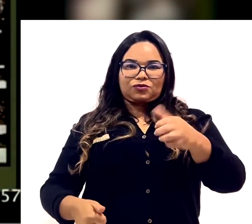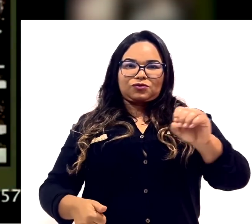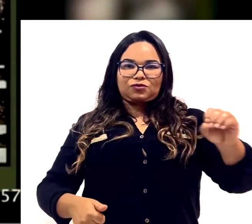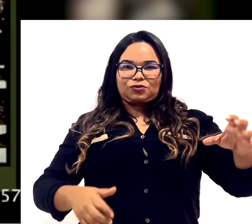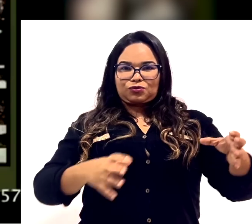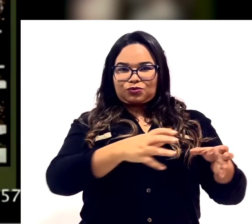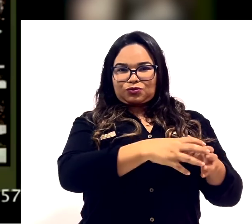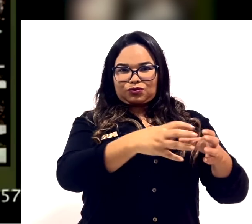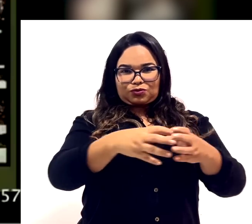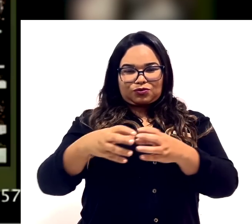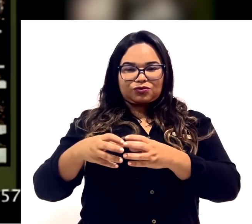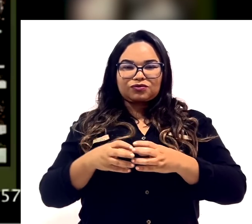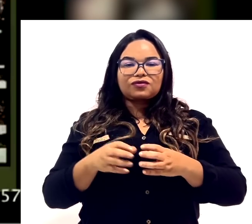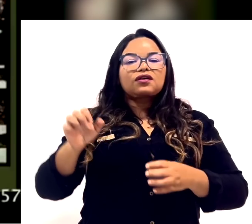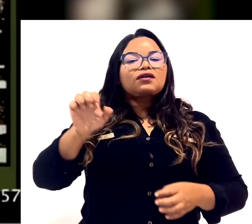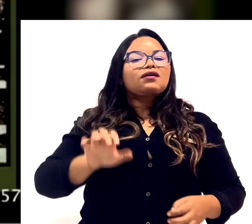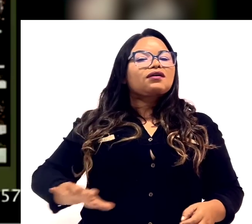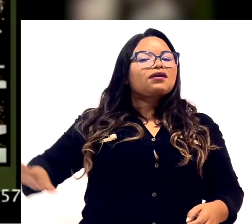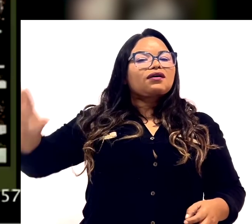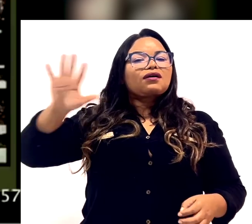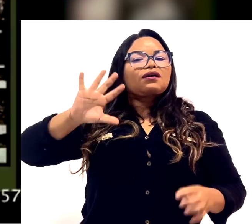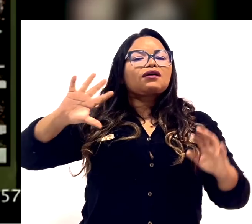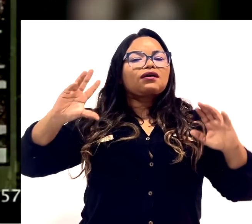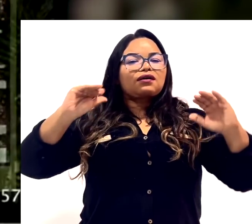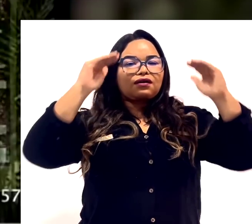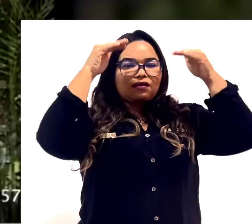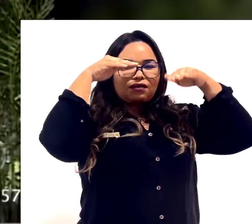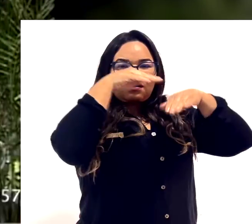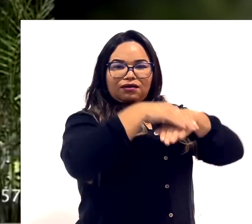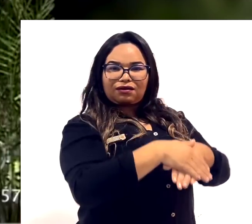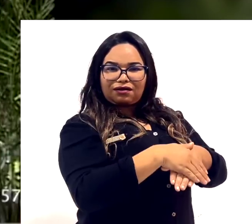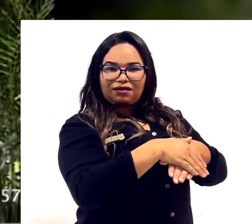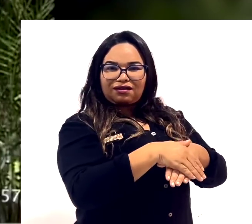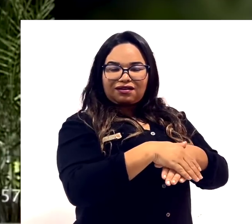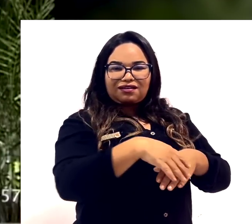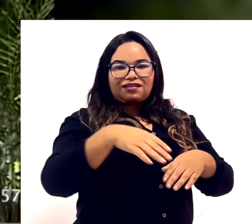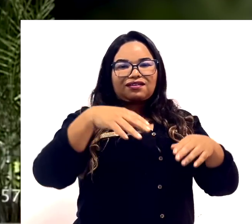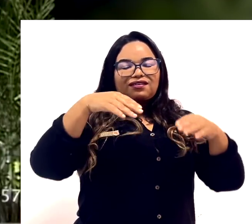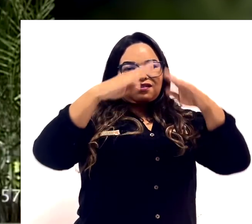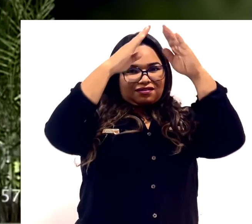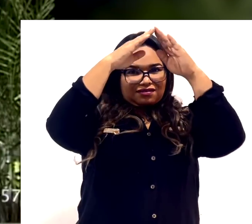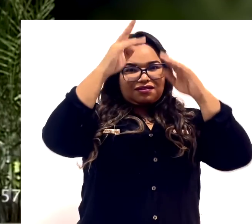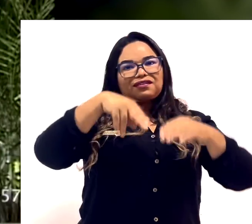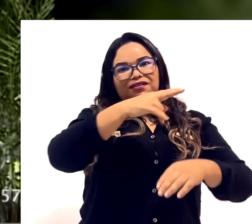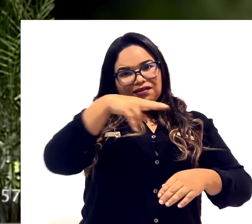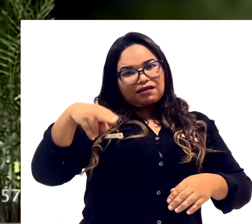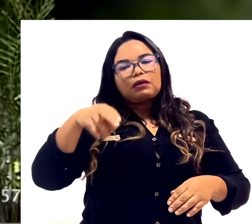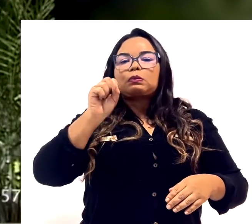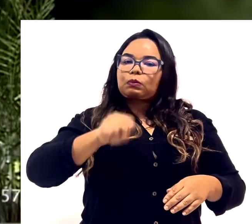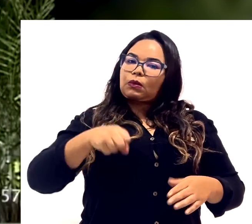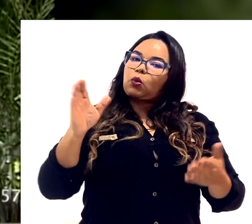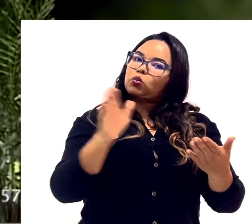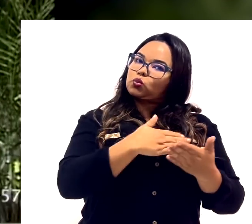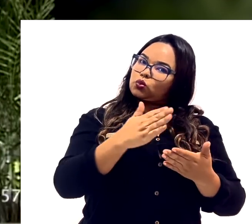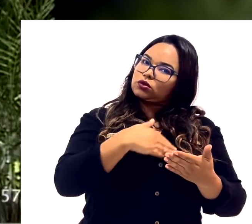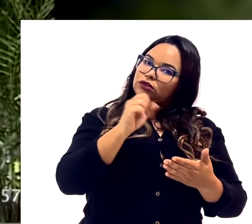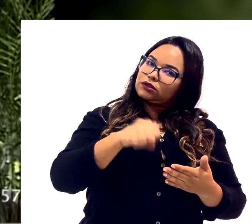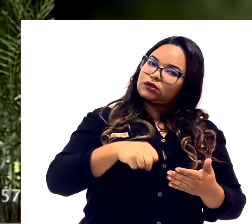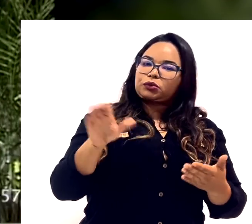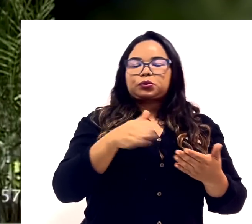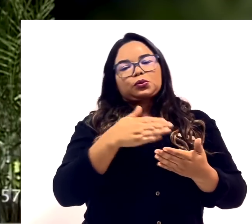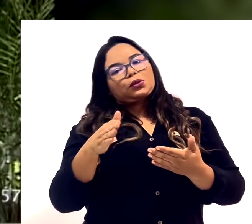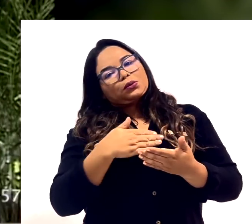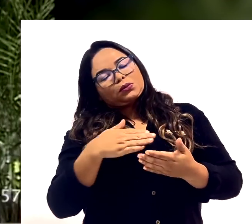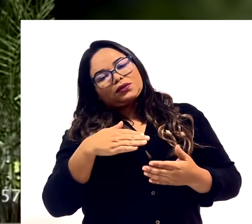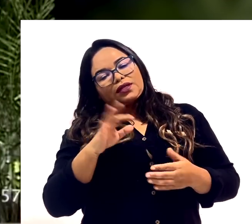os outros reis. Os reis da Europa curvaram-se ao papado? Sim. Algumas vezes sim, outras vezes não. E se não,